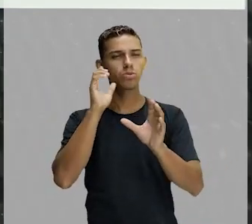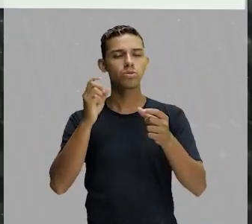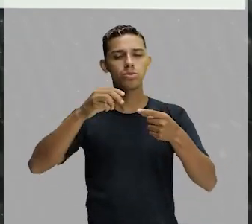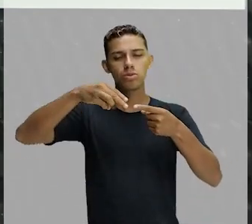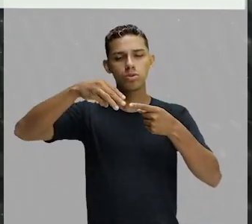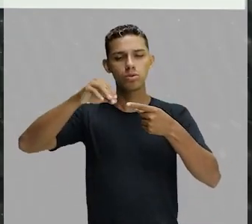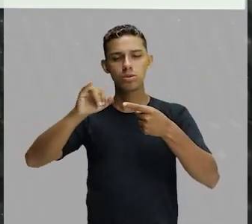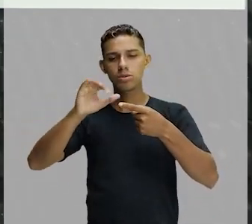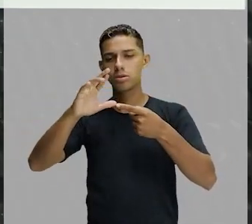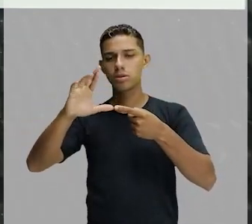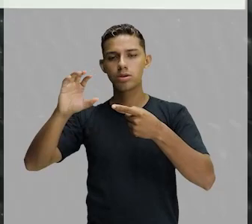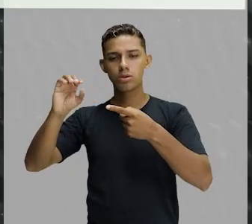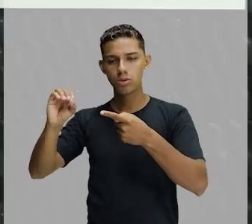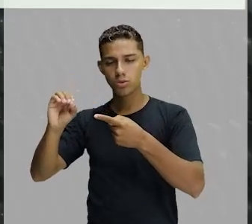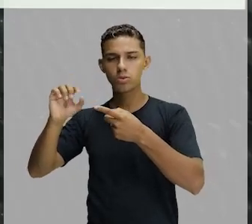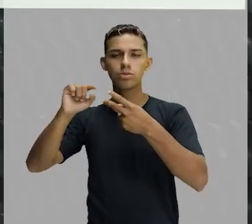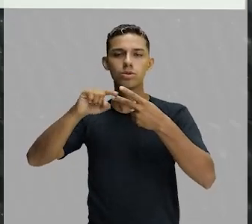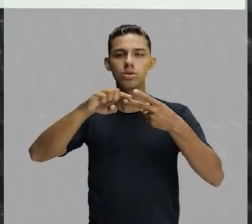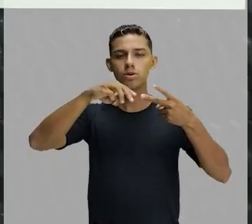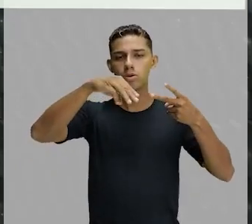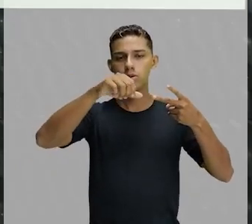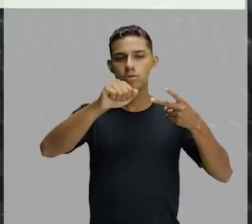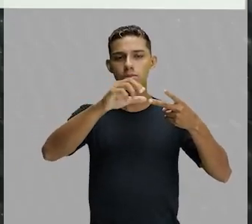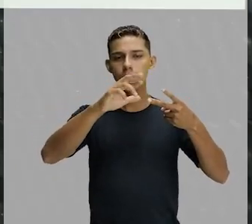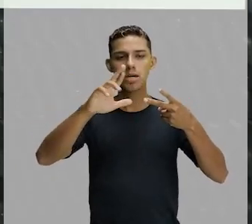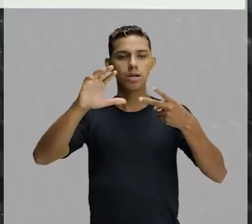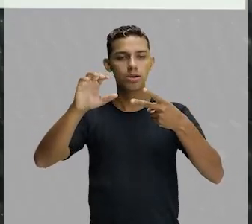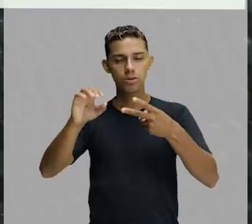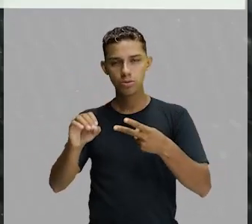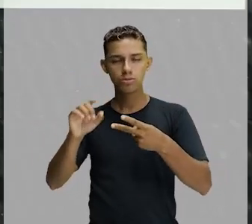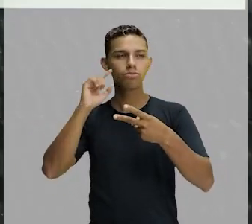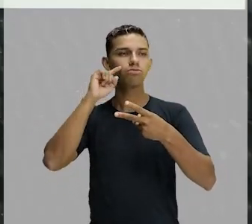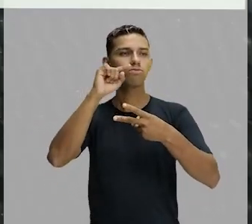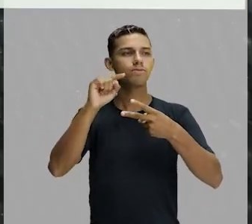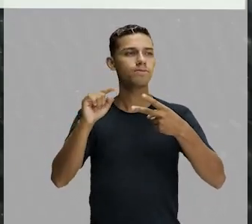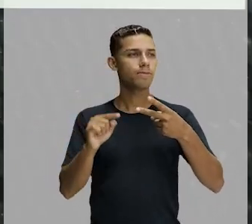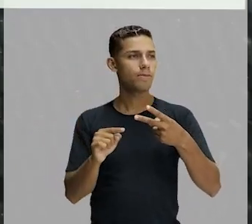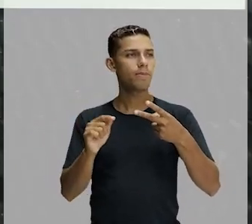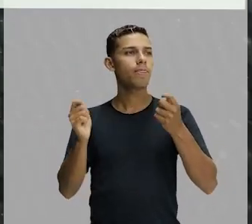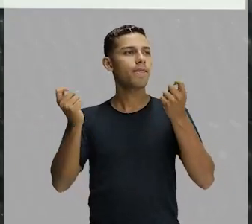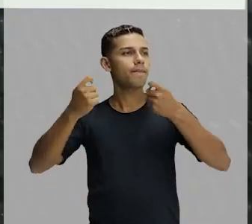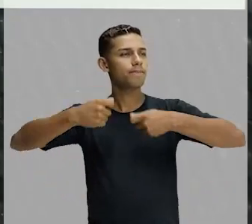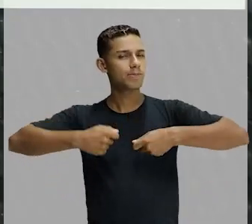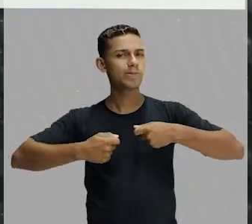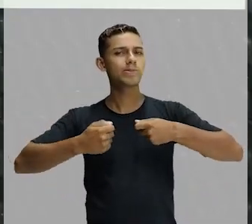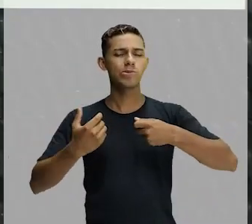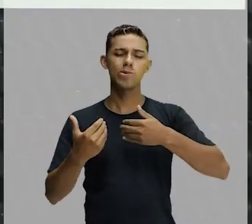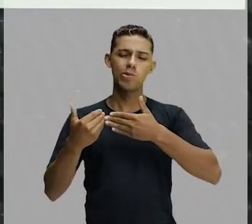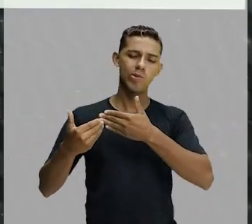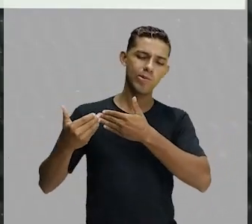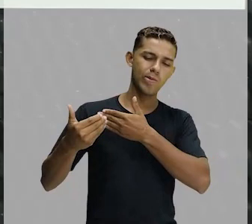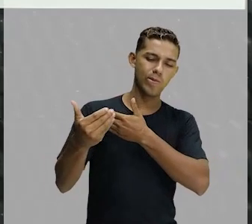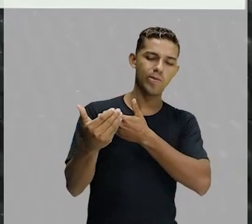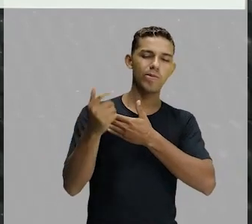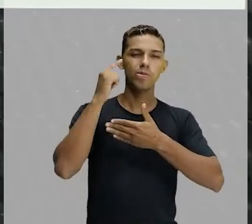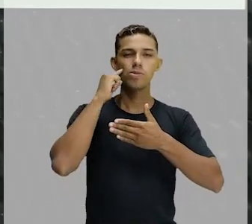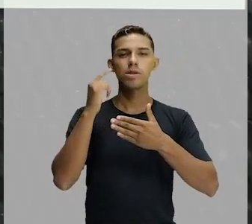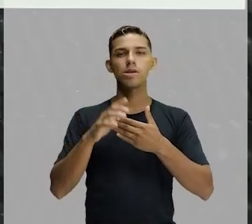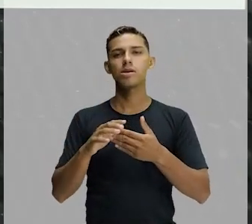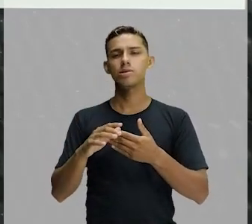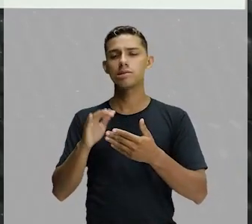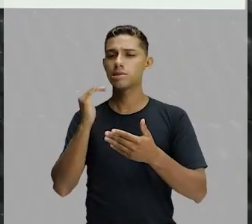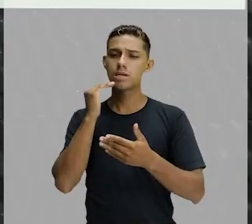e os macronutrientes. E cada micronutriente e cada macronutriente poderia gerar